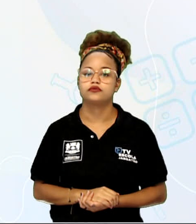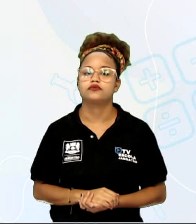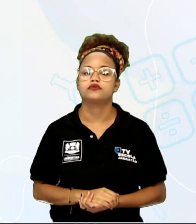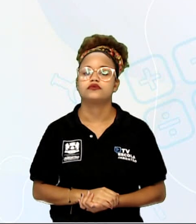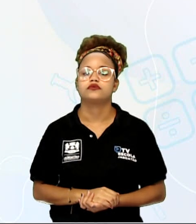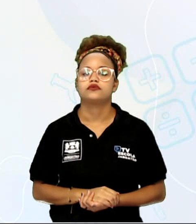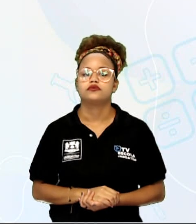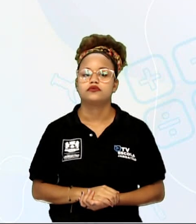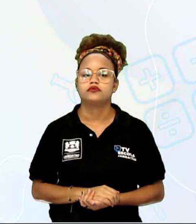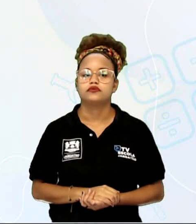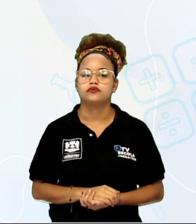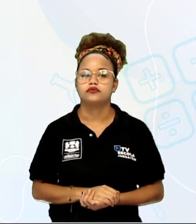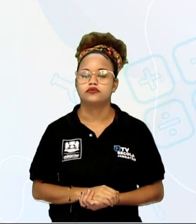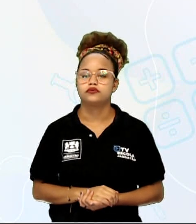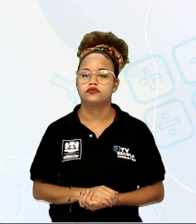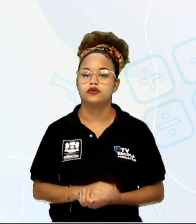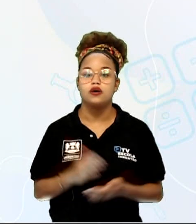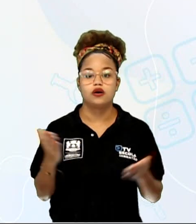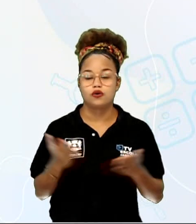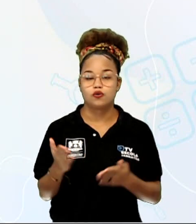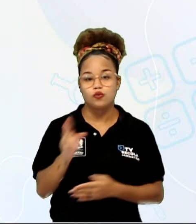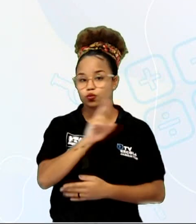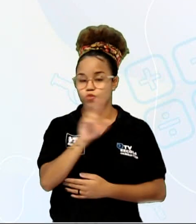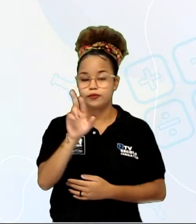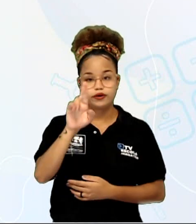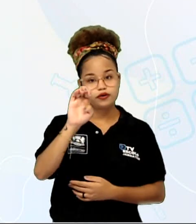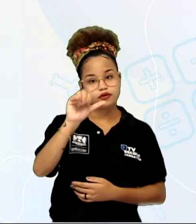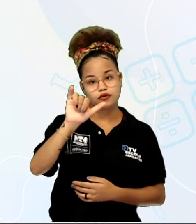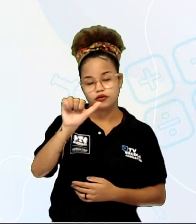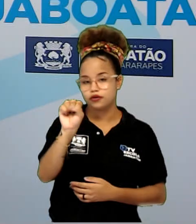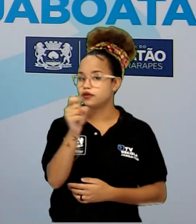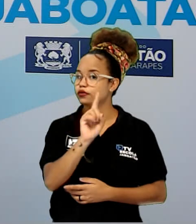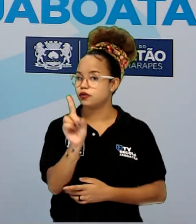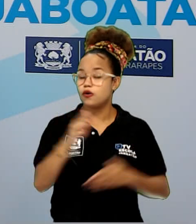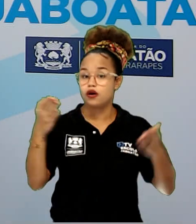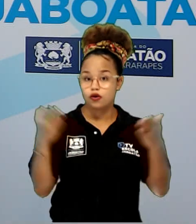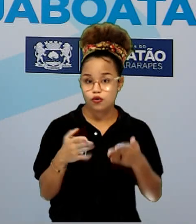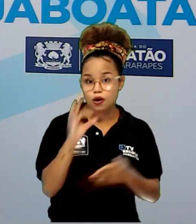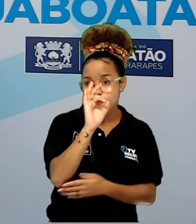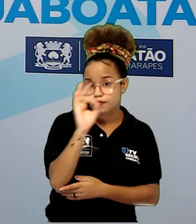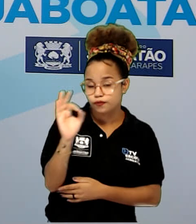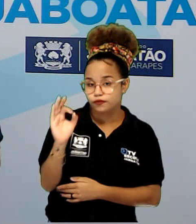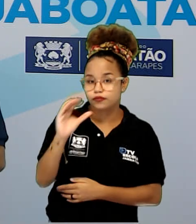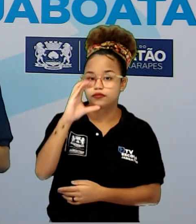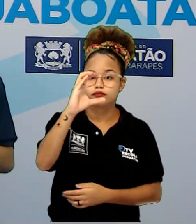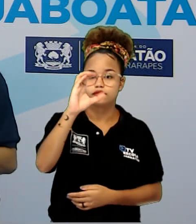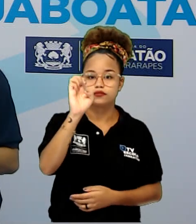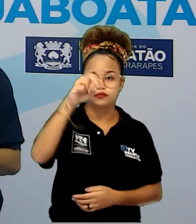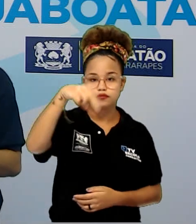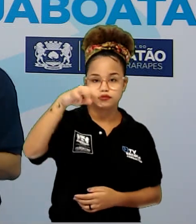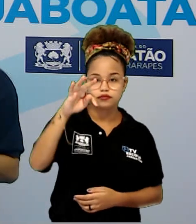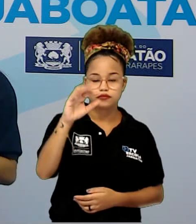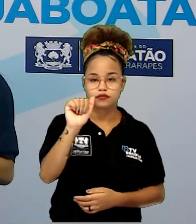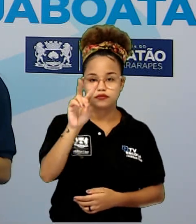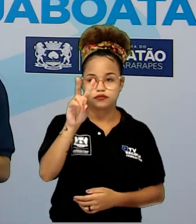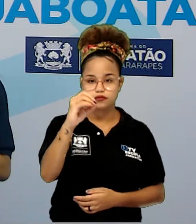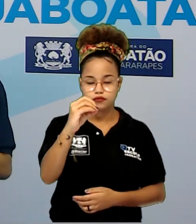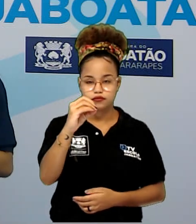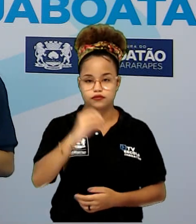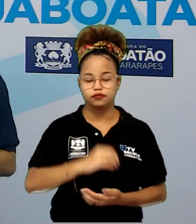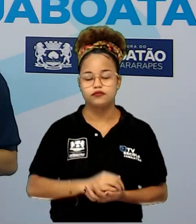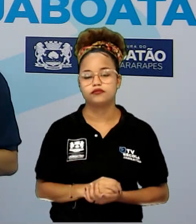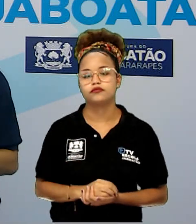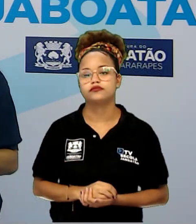mais R$ 10, R$ 5, não. Aqui as moedas nós vamos falar em centavos. Tá